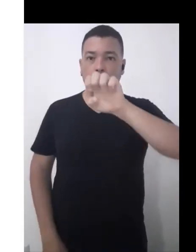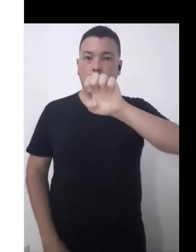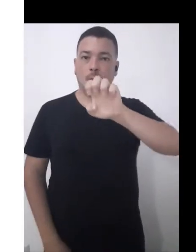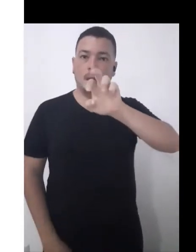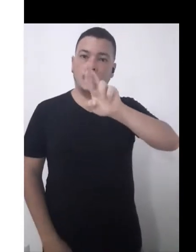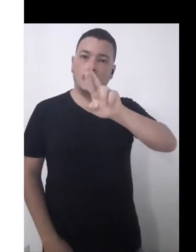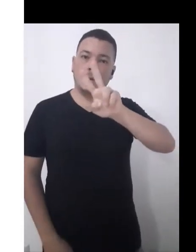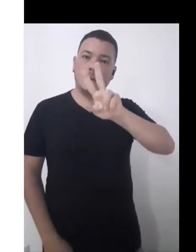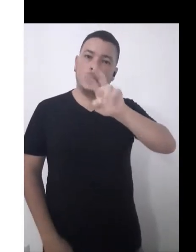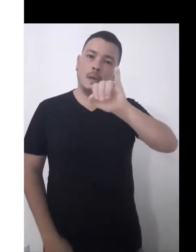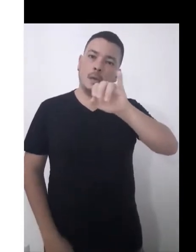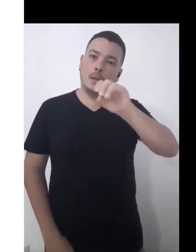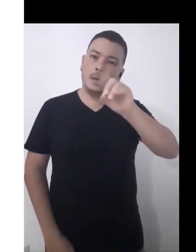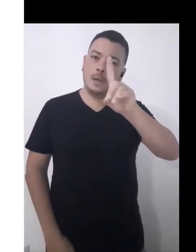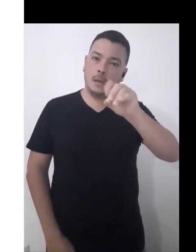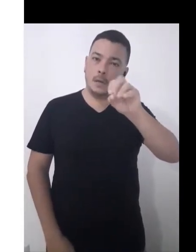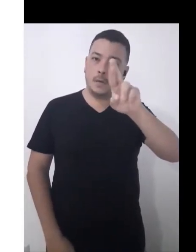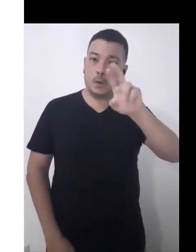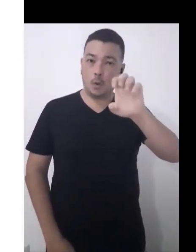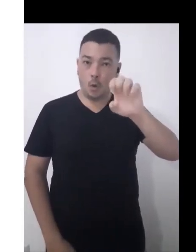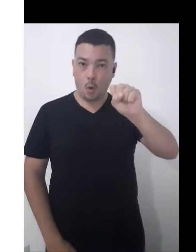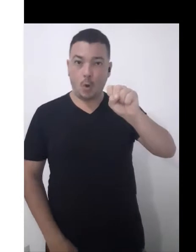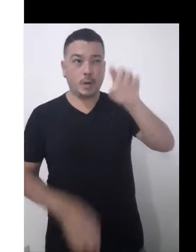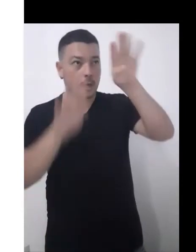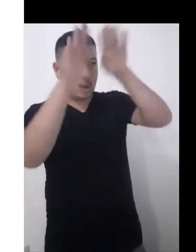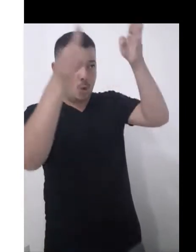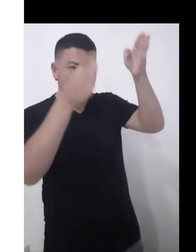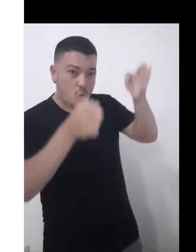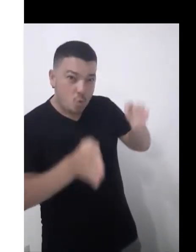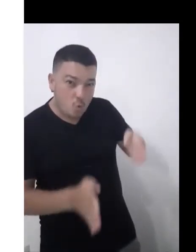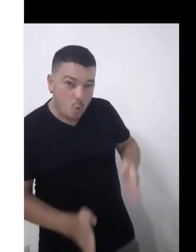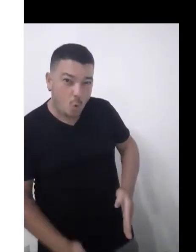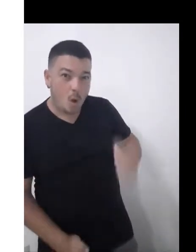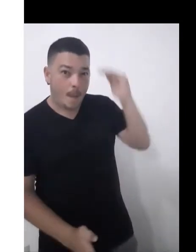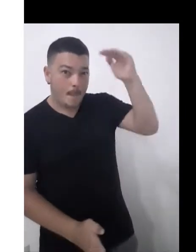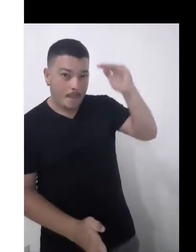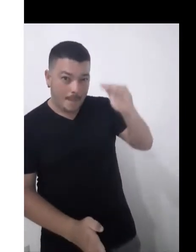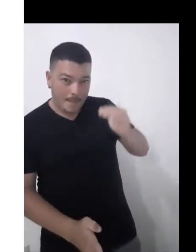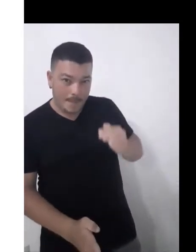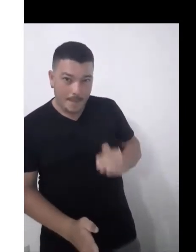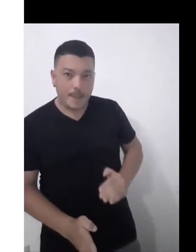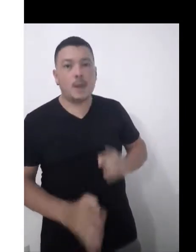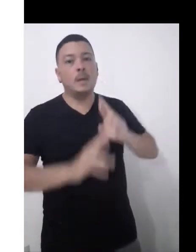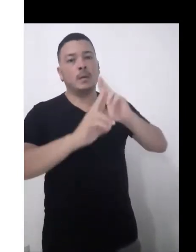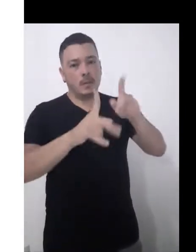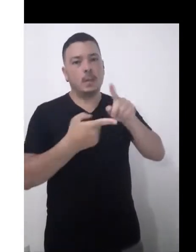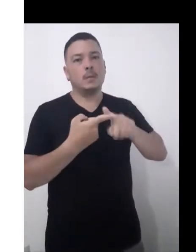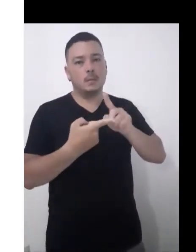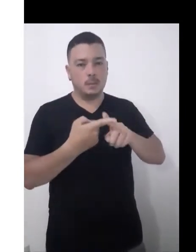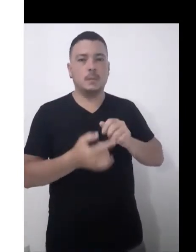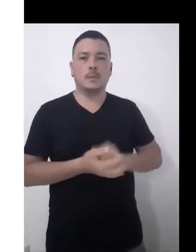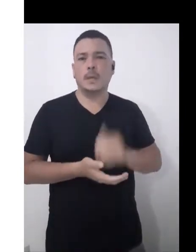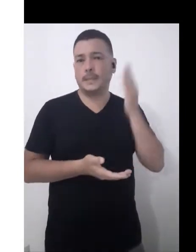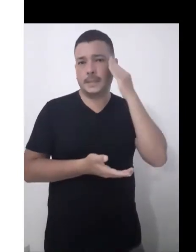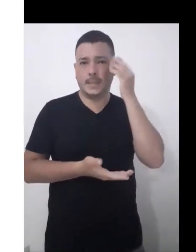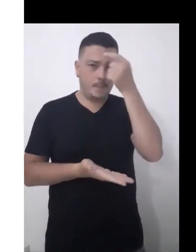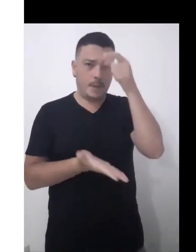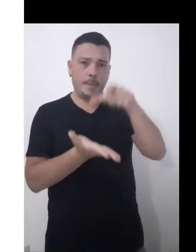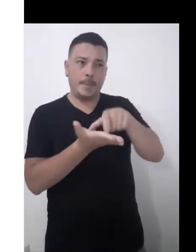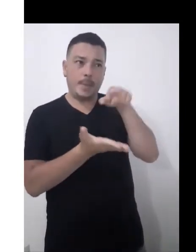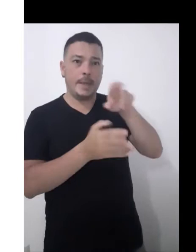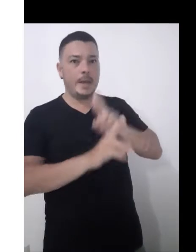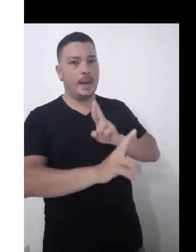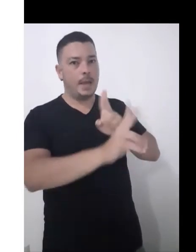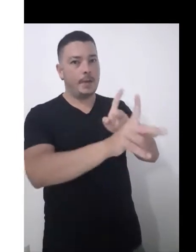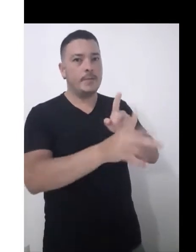mesa, até no seu formato a gente encontra servidores do tipo gabinete. Como o hardware é um pouquinho diferenciado, a memória RAM é diferente, o processador é diferente,